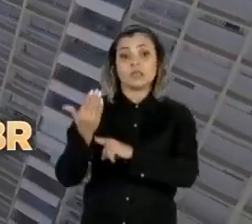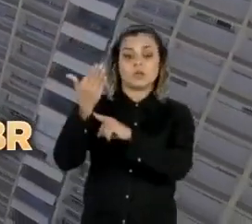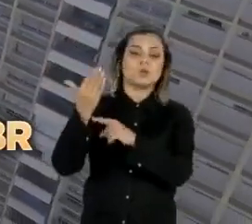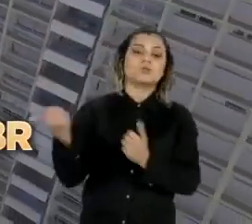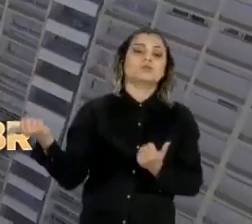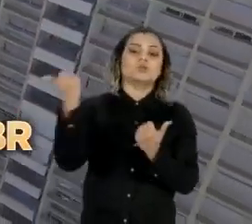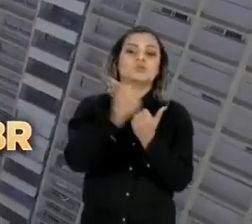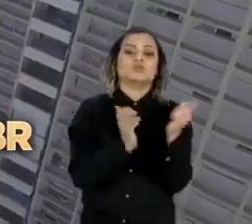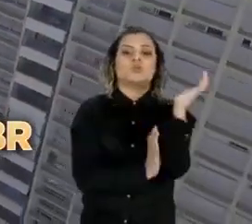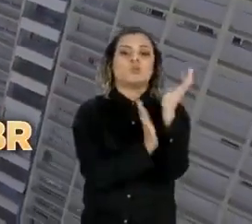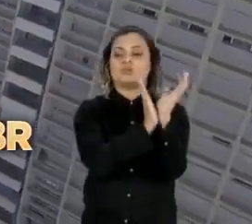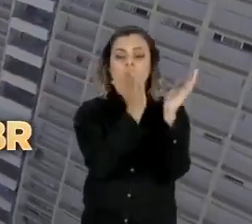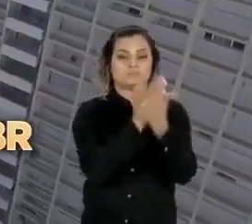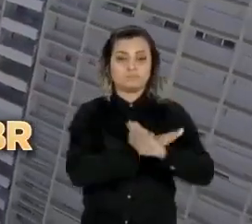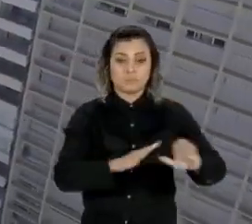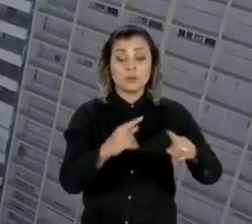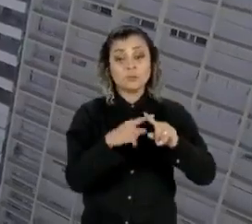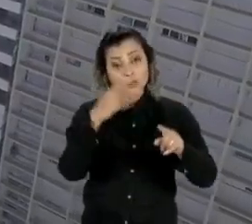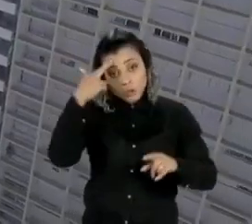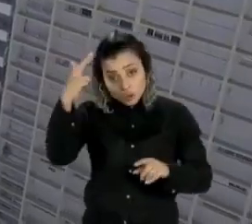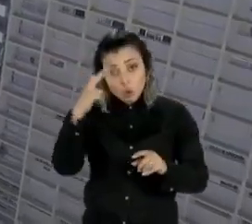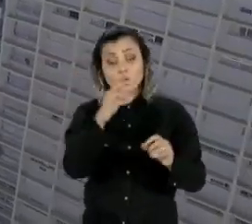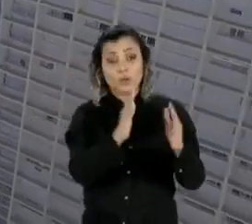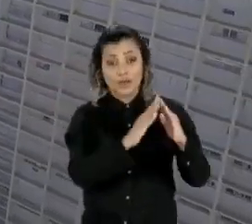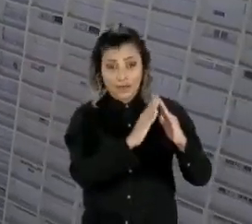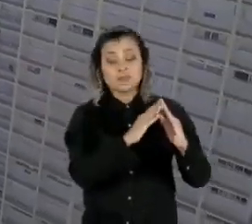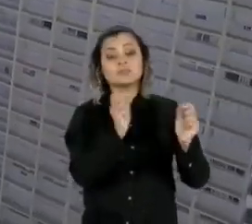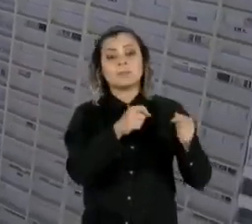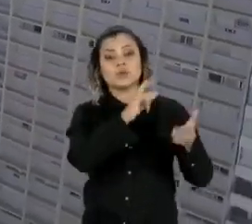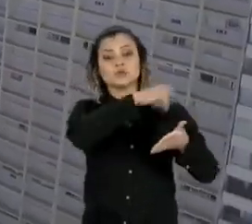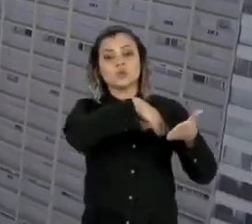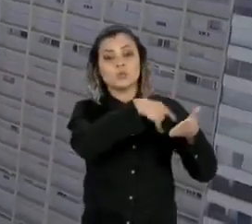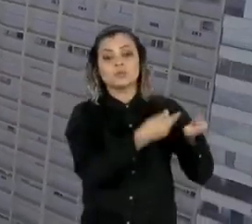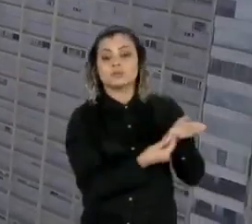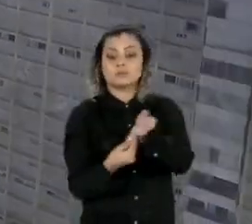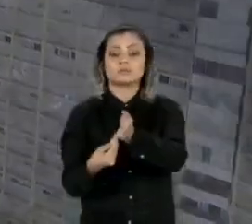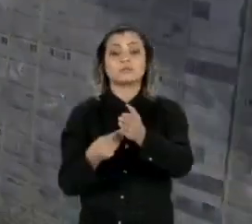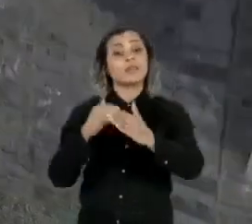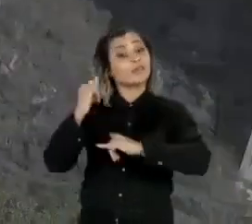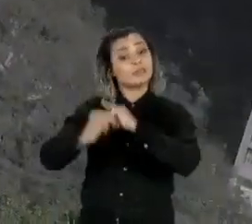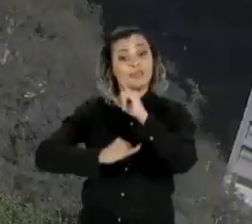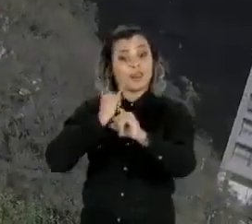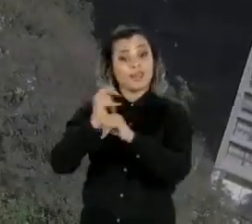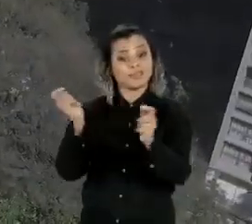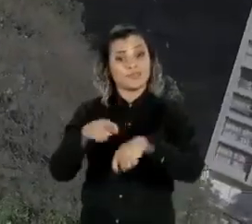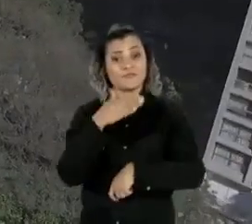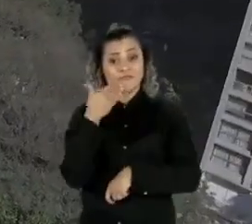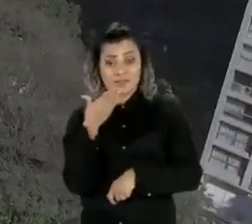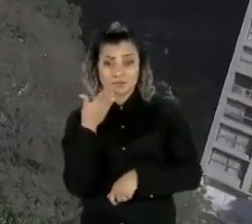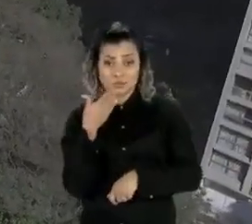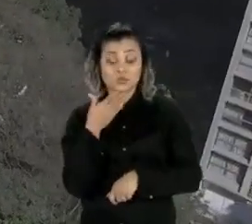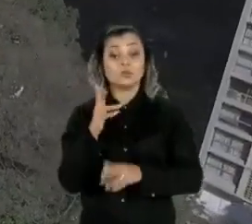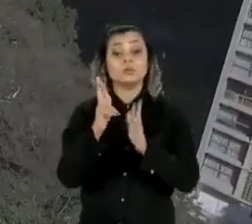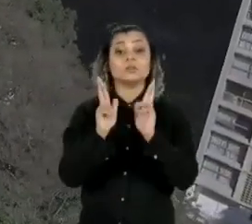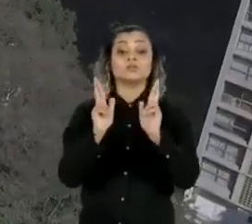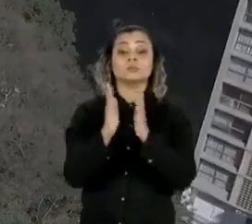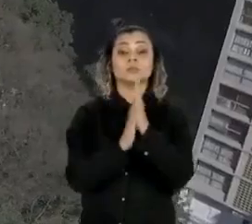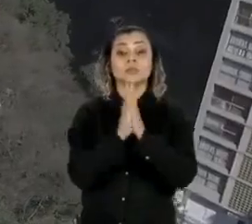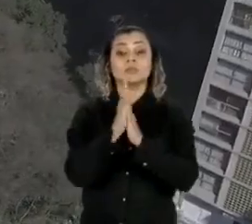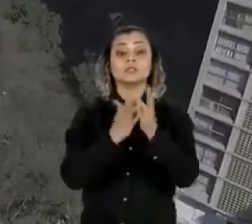o processo, já que o dono do imóvel poderá enviar os documentos para regularização pela internet. A expectativa é beneficiar mais